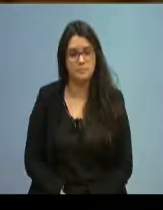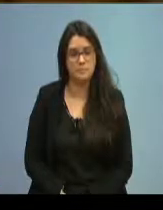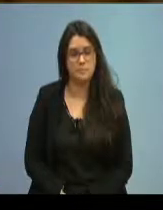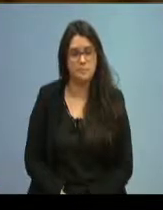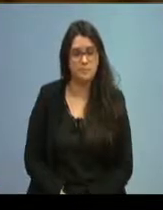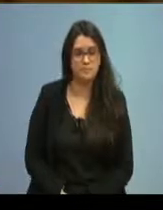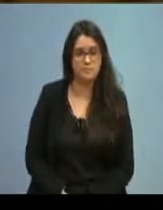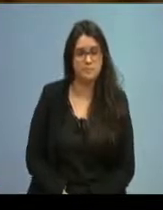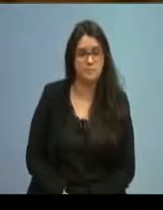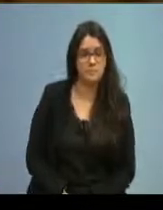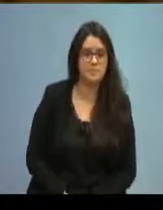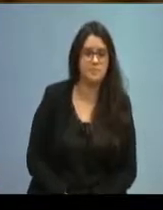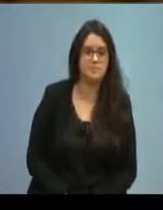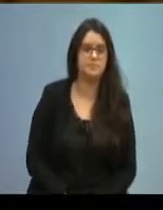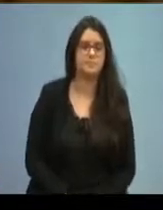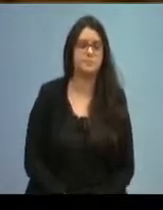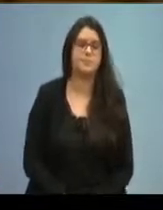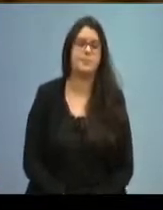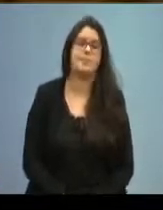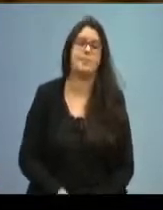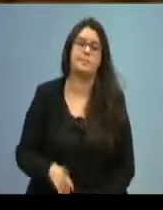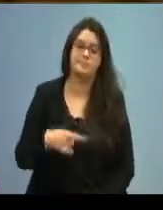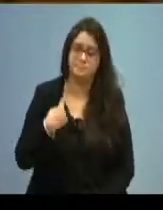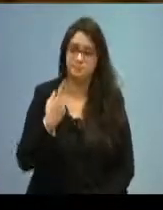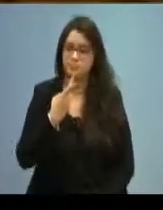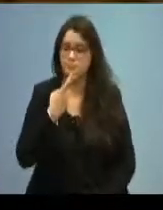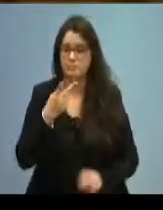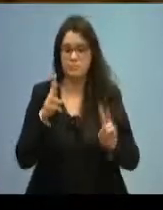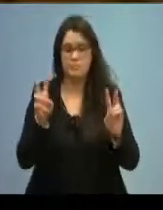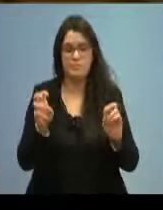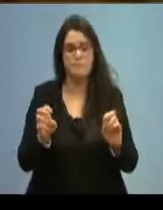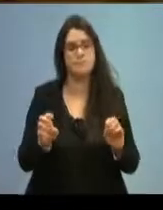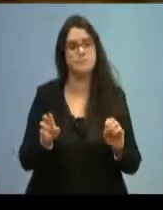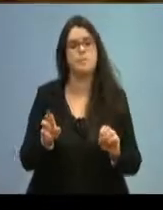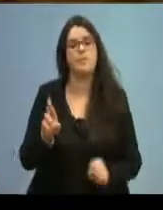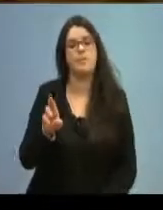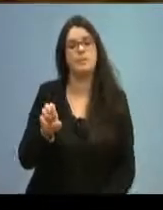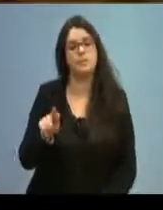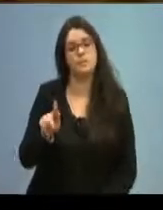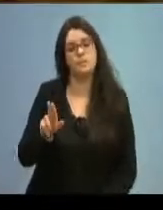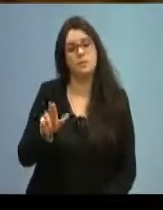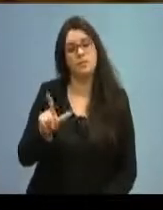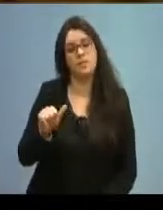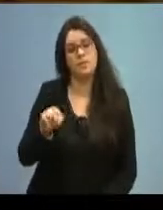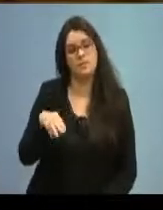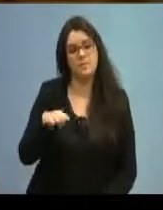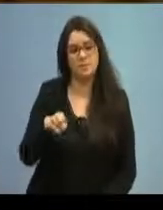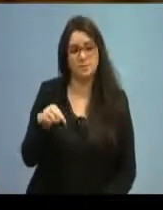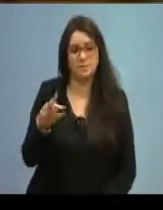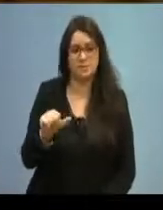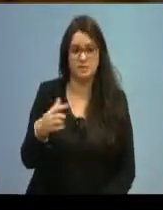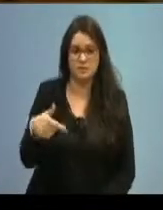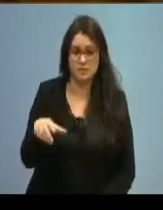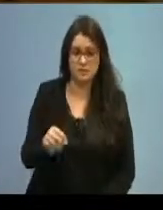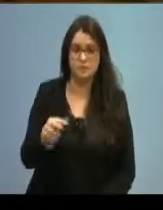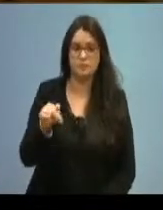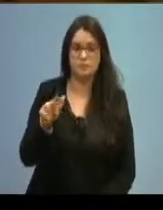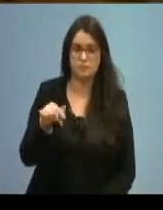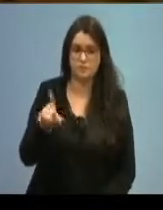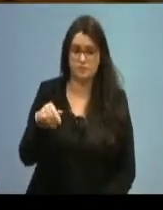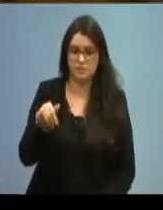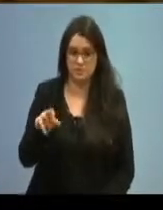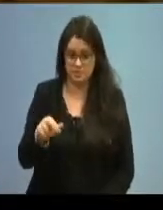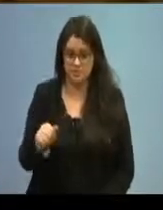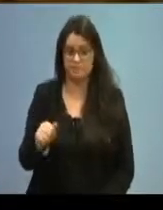e de regularização fundiária conjuntamente, né? Então, isso é importante de destacar, né? Voltando à origem